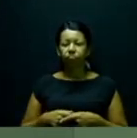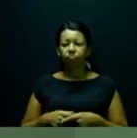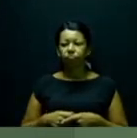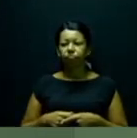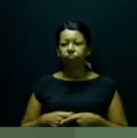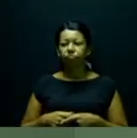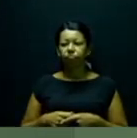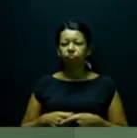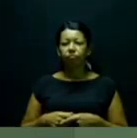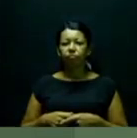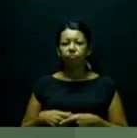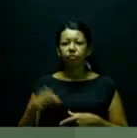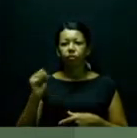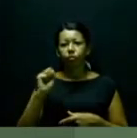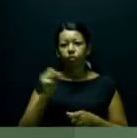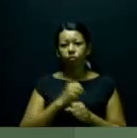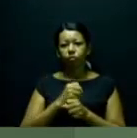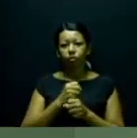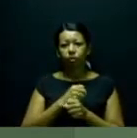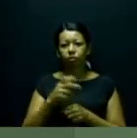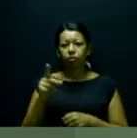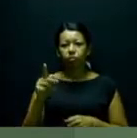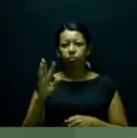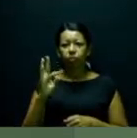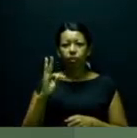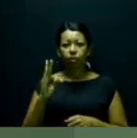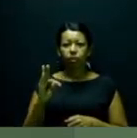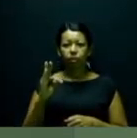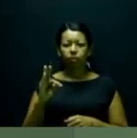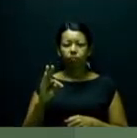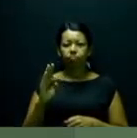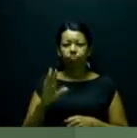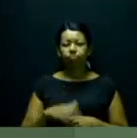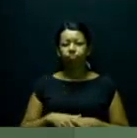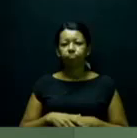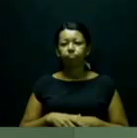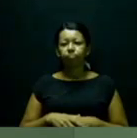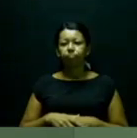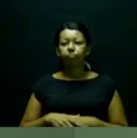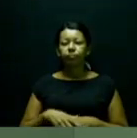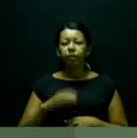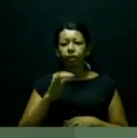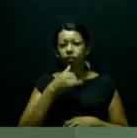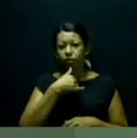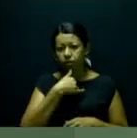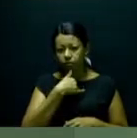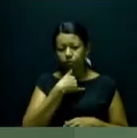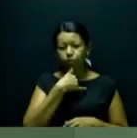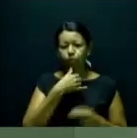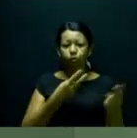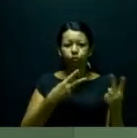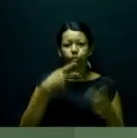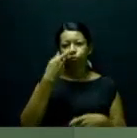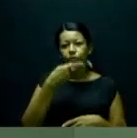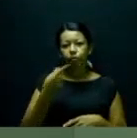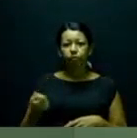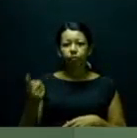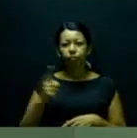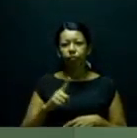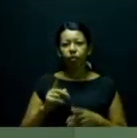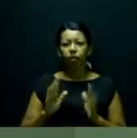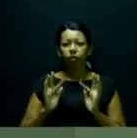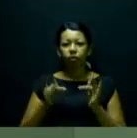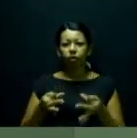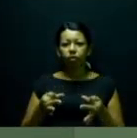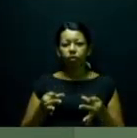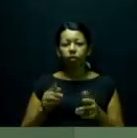foi o governo dos 8 anos do PT. A gente lamenta, fica triste, como vinha falando e acabei não